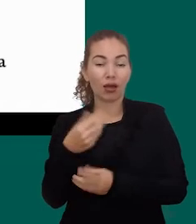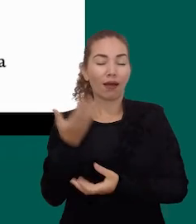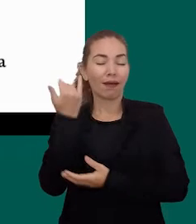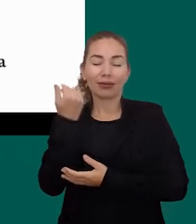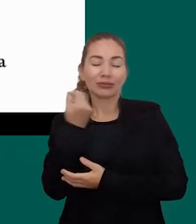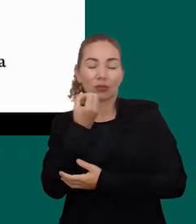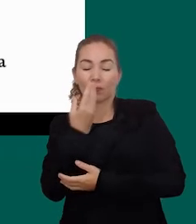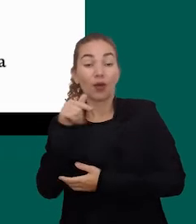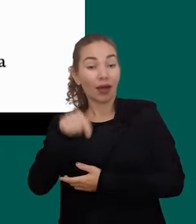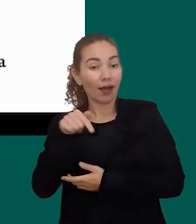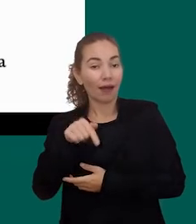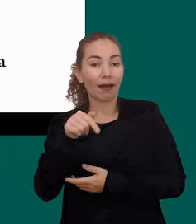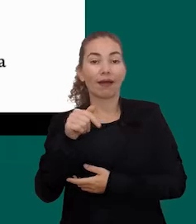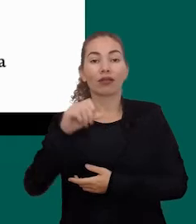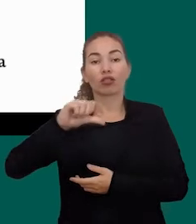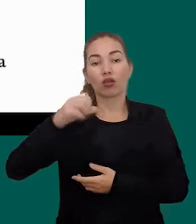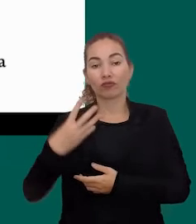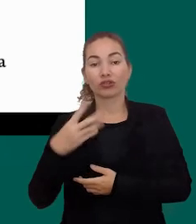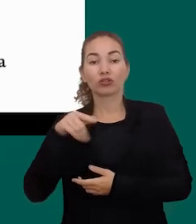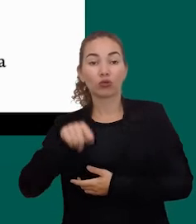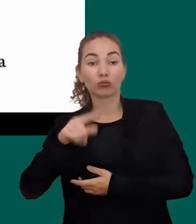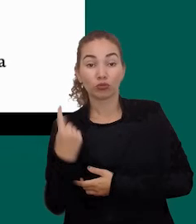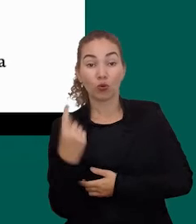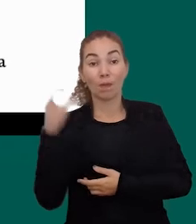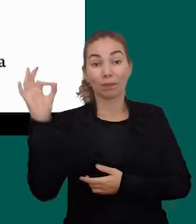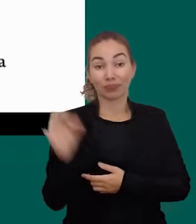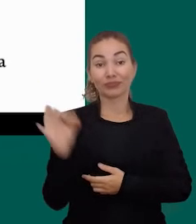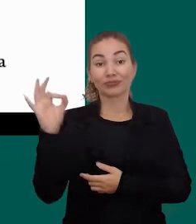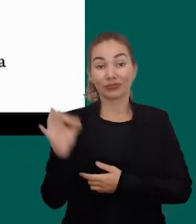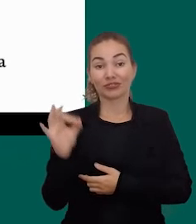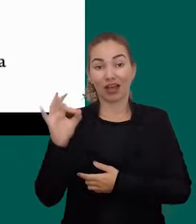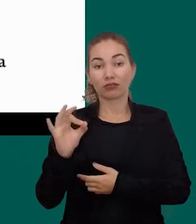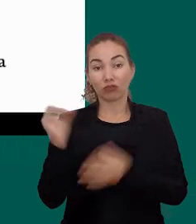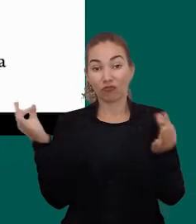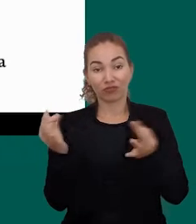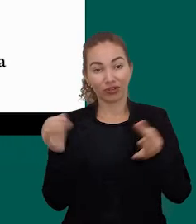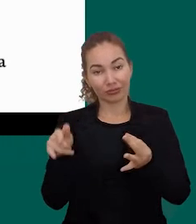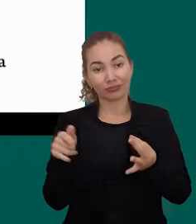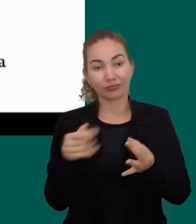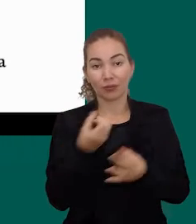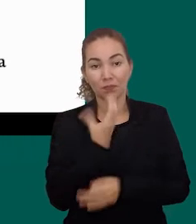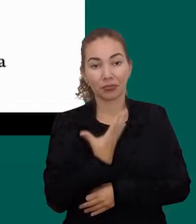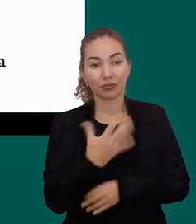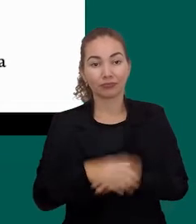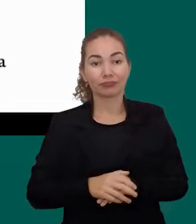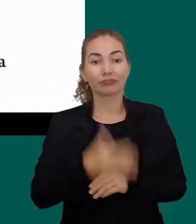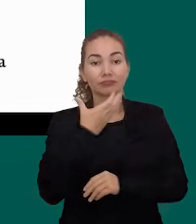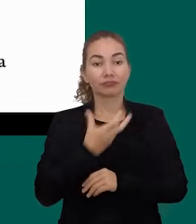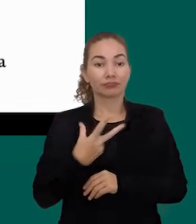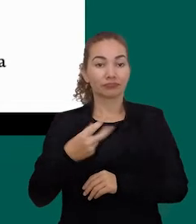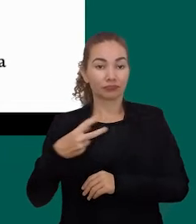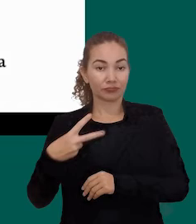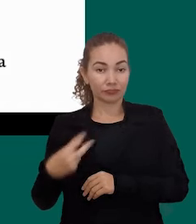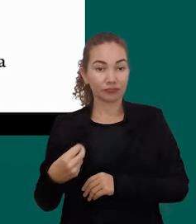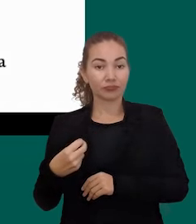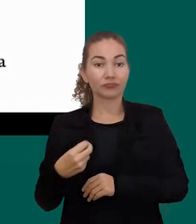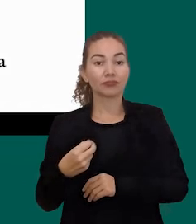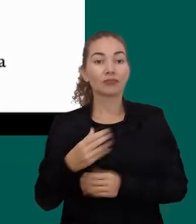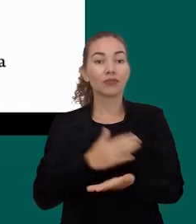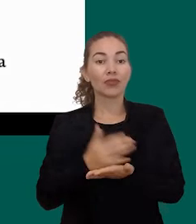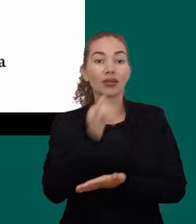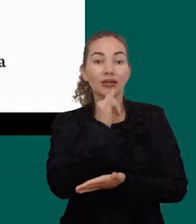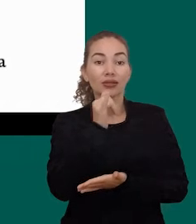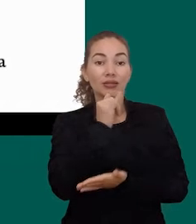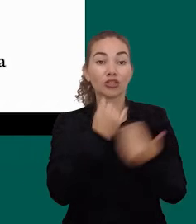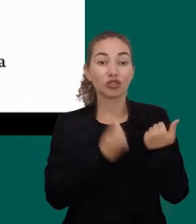eficazes. Essa tem uma eficácia de 94,1%, o que é muito bom, tá? Em dezembro de 2020, eles iniciaram testes